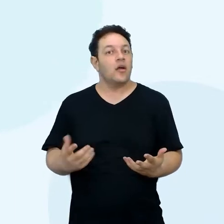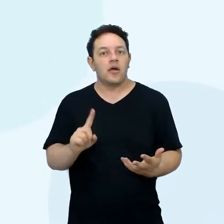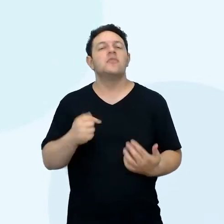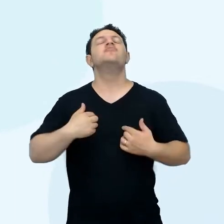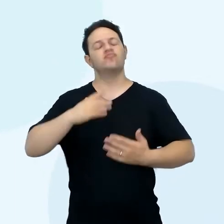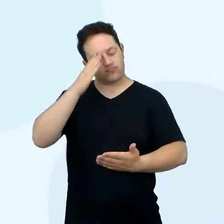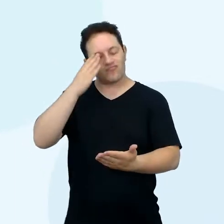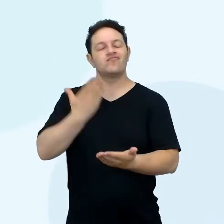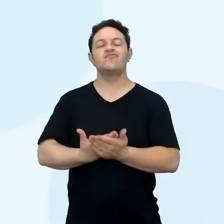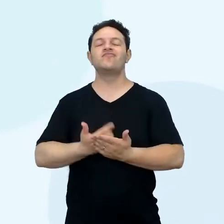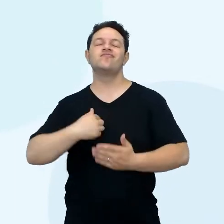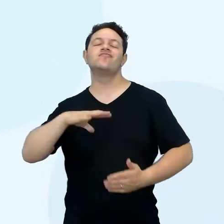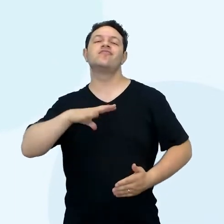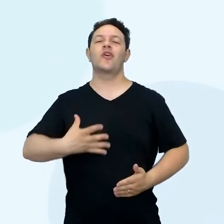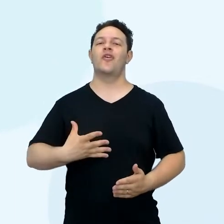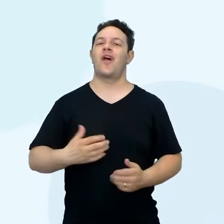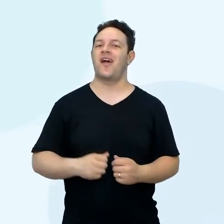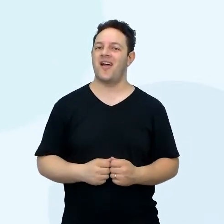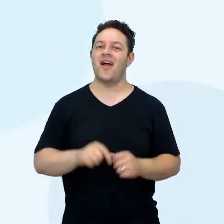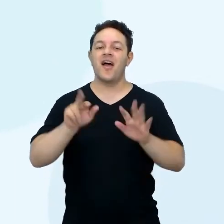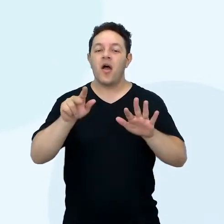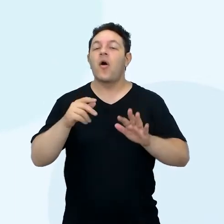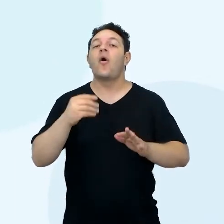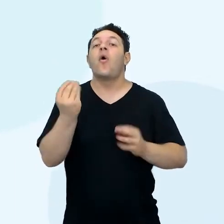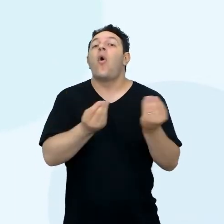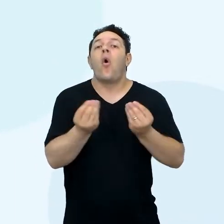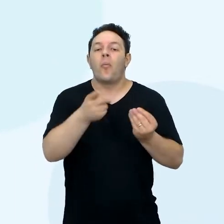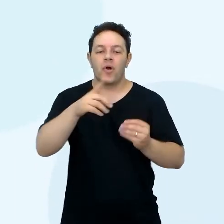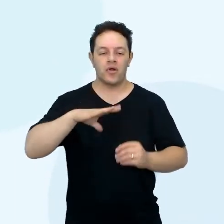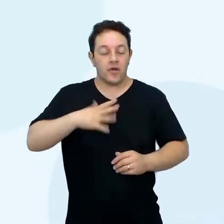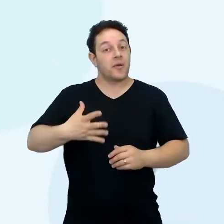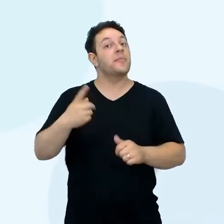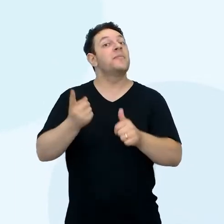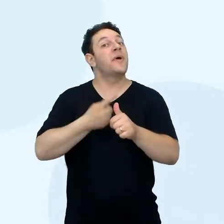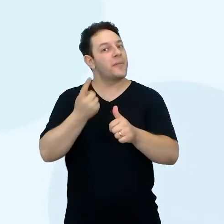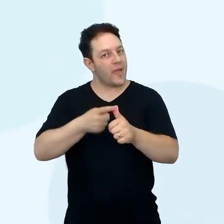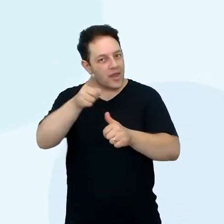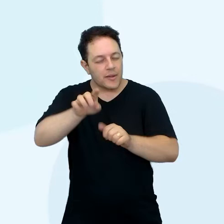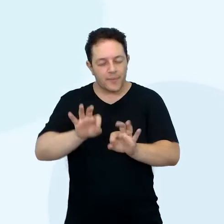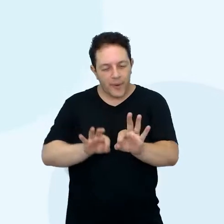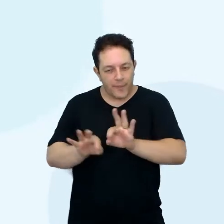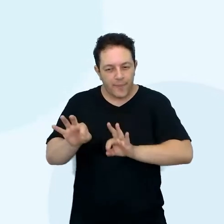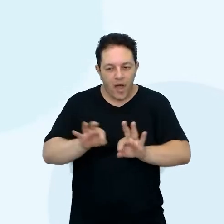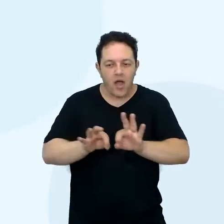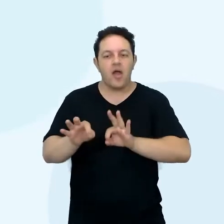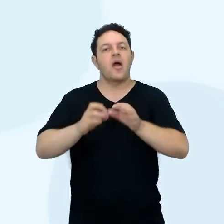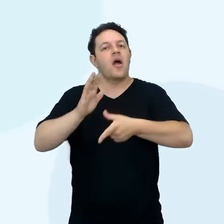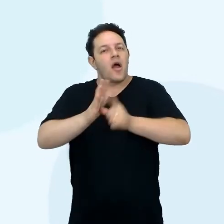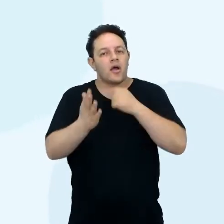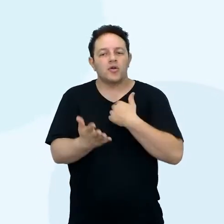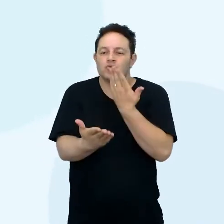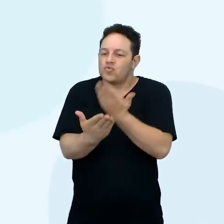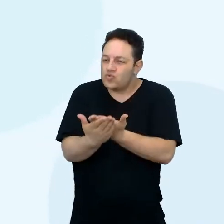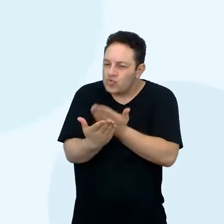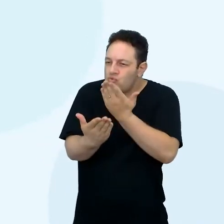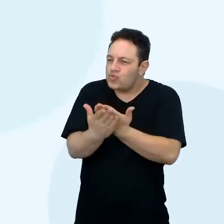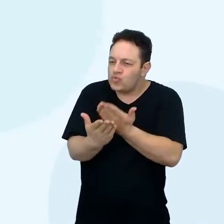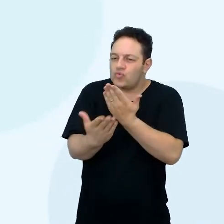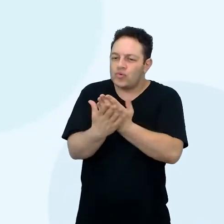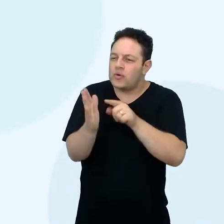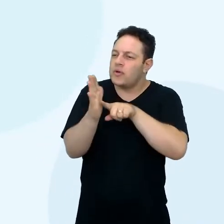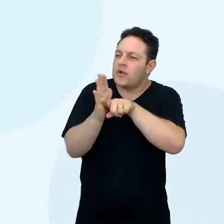a autoconfiança ela vai aumentar a partir do momento em que você se prepara para esse empreendimento, que você estuda, que